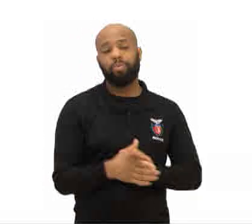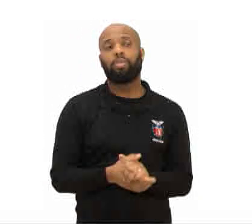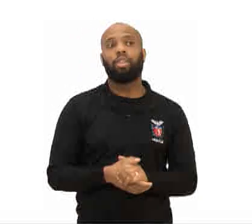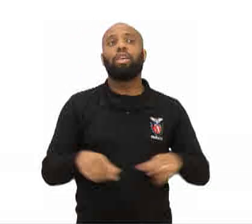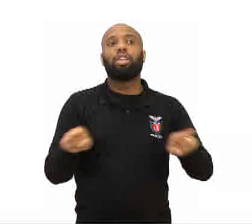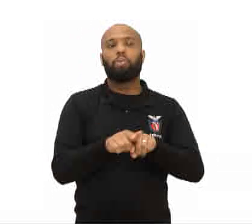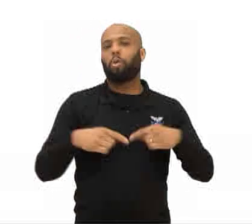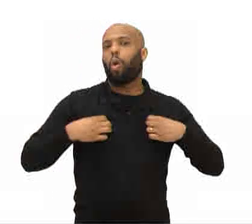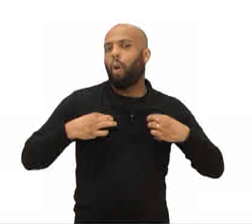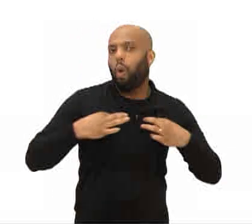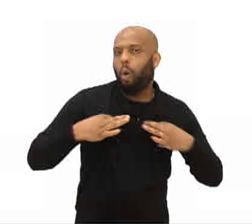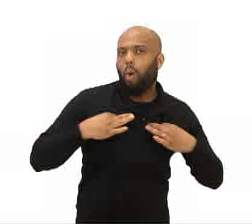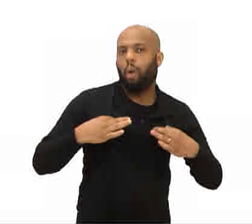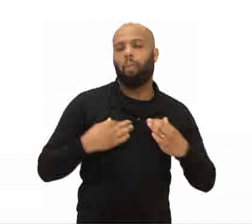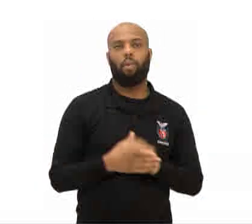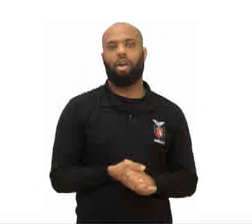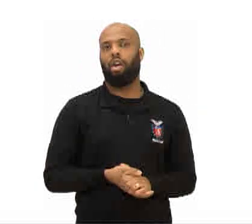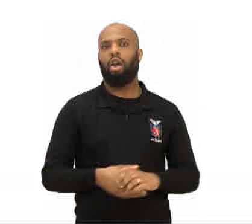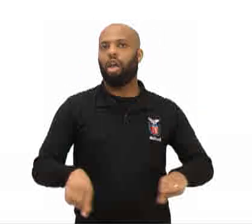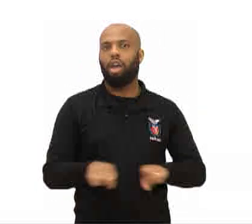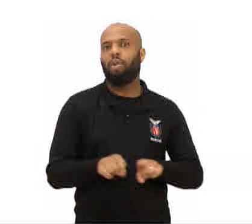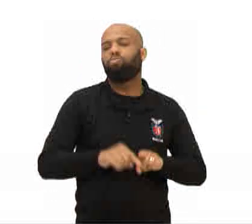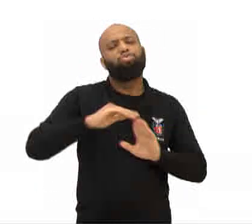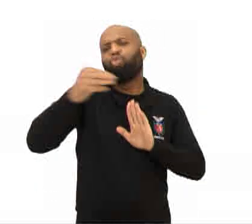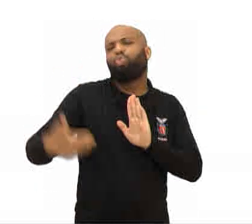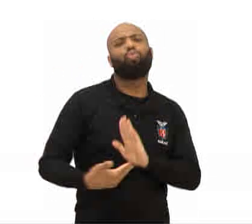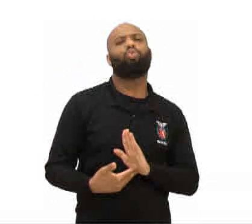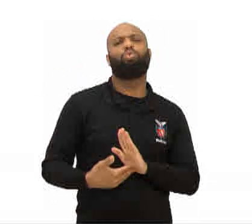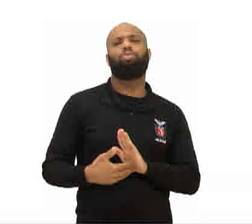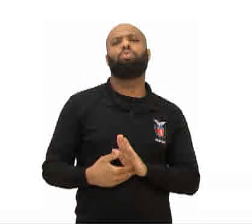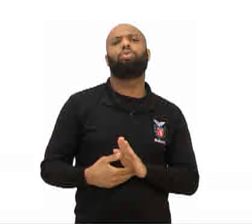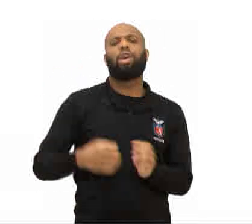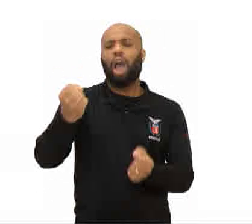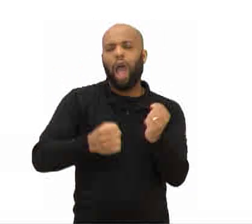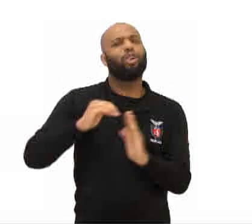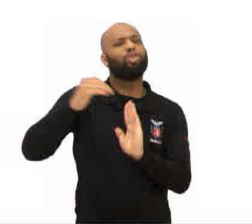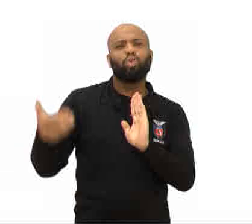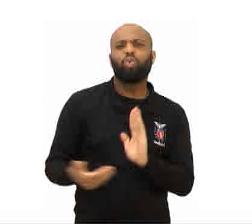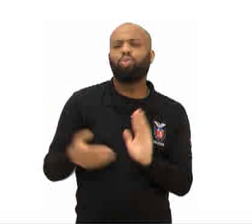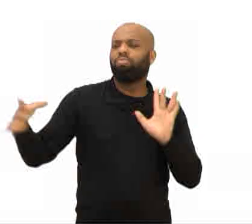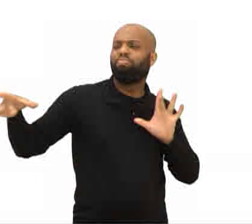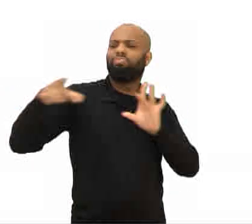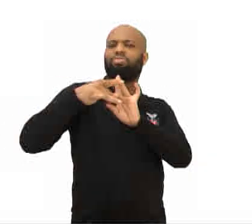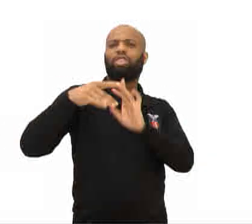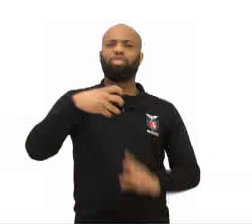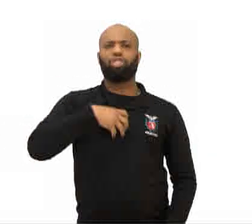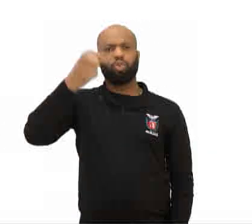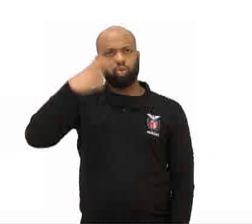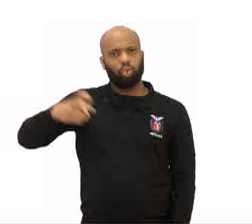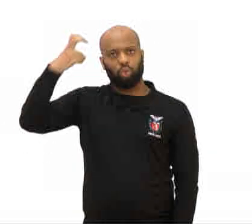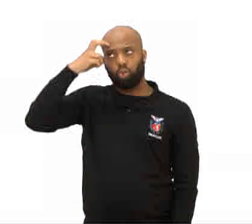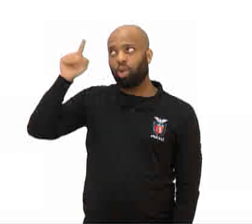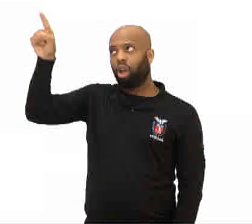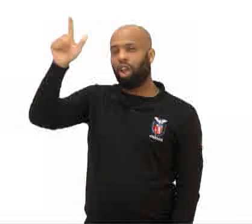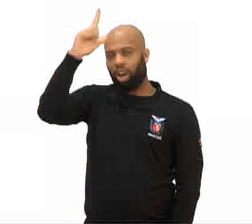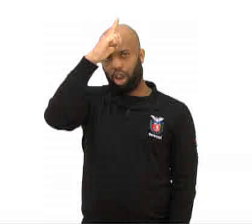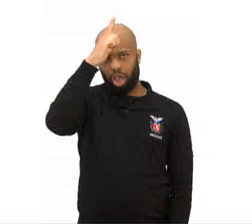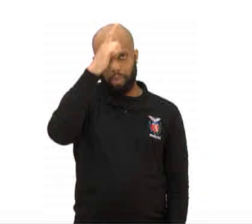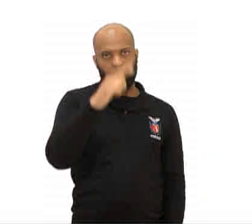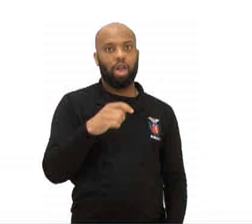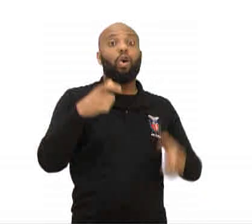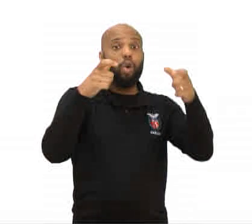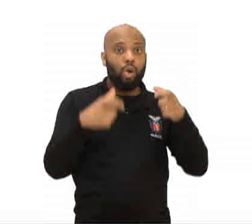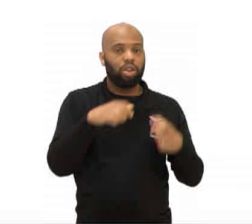Os trajes, enfim, toda a condução ali da festa tem a ver com a expressão da cultura alemã em